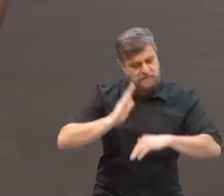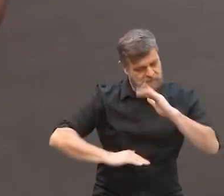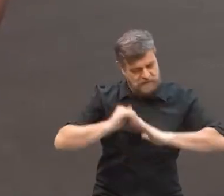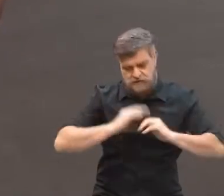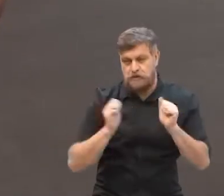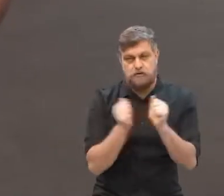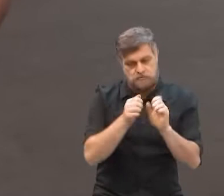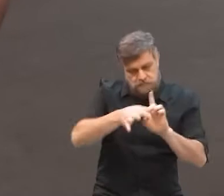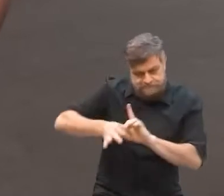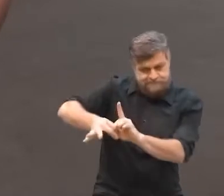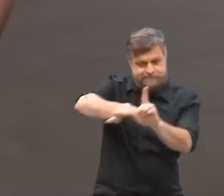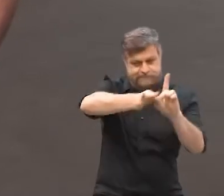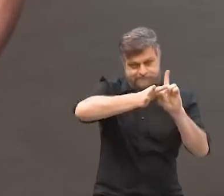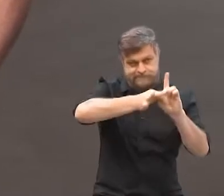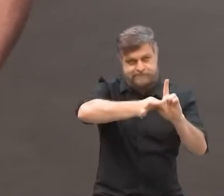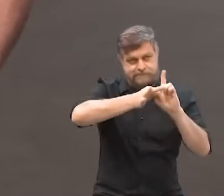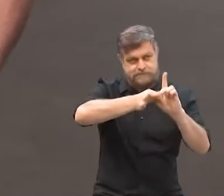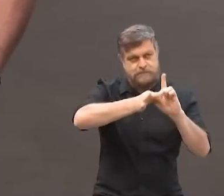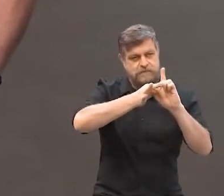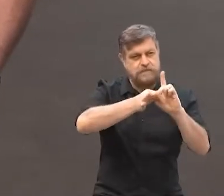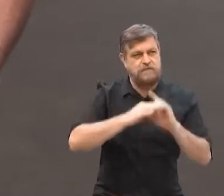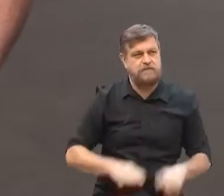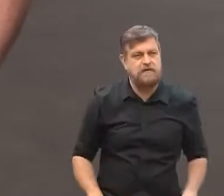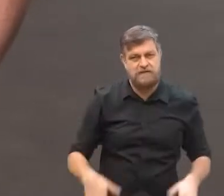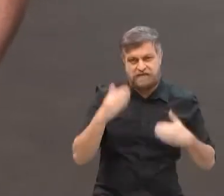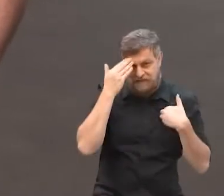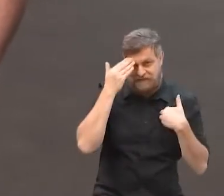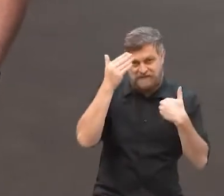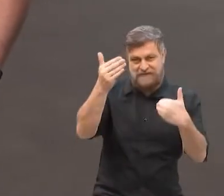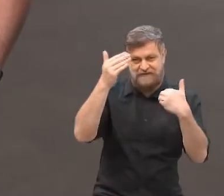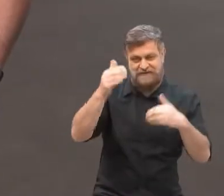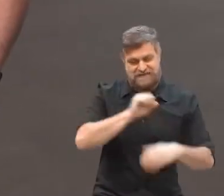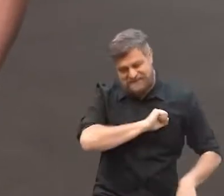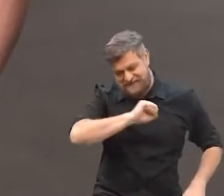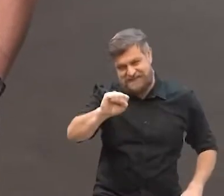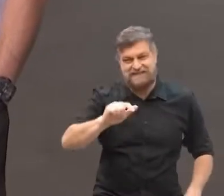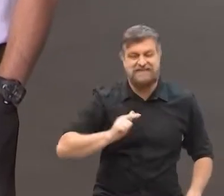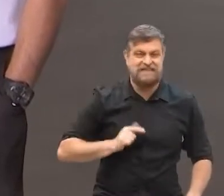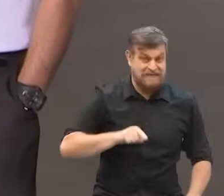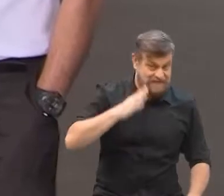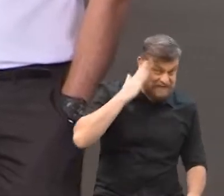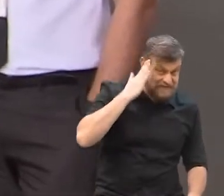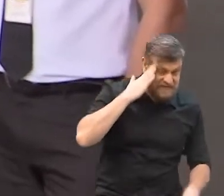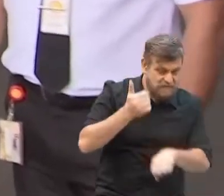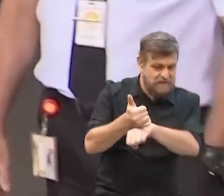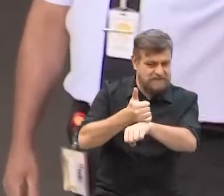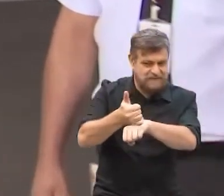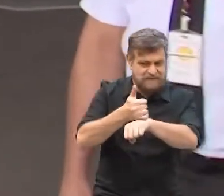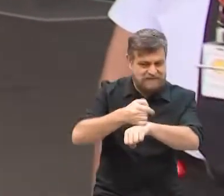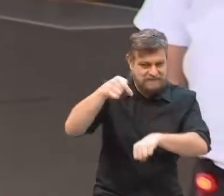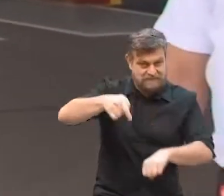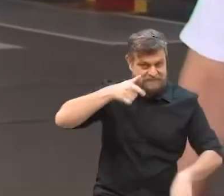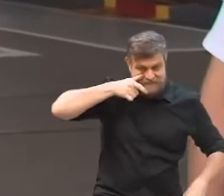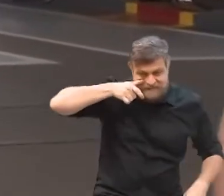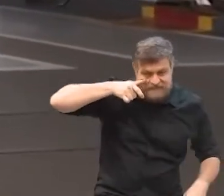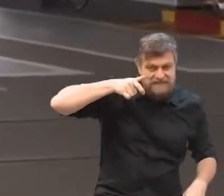Trabalho junto com eles. É isso aí. Com o pessoal. Muito obrigado. Valeu. Bom, pessoal, já sabe, né? Essa foi